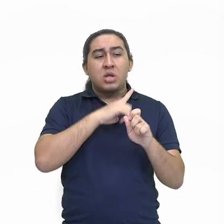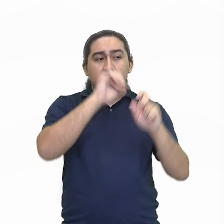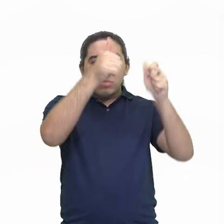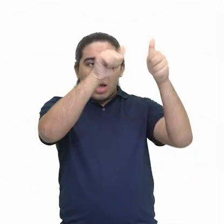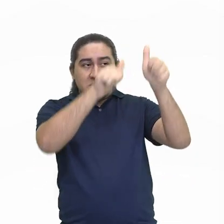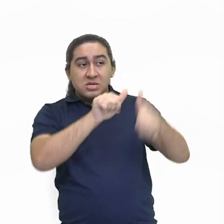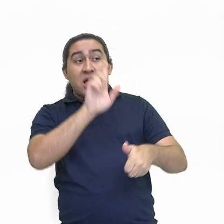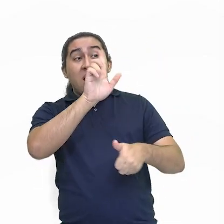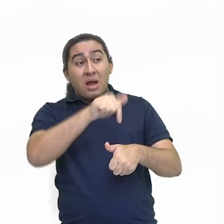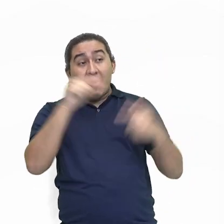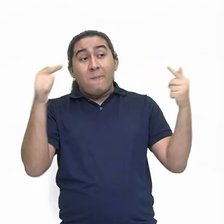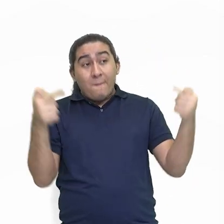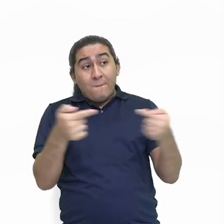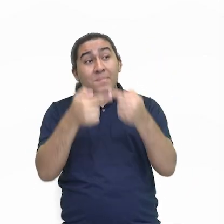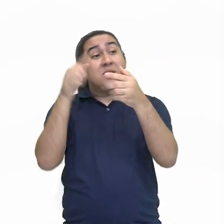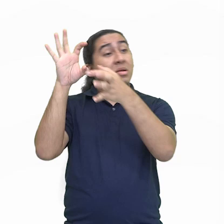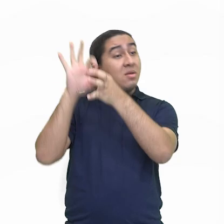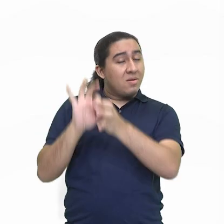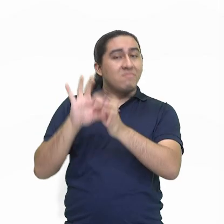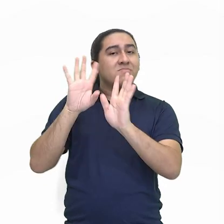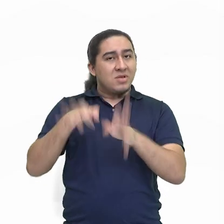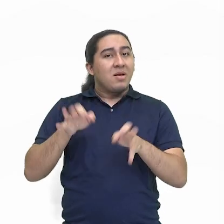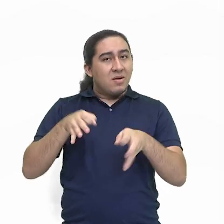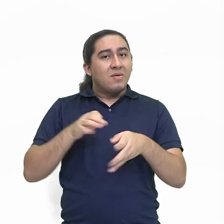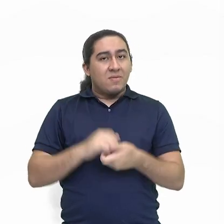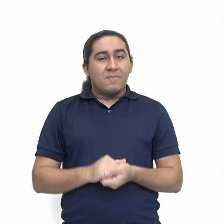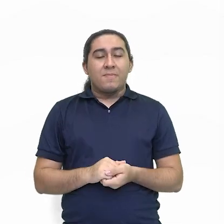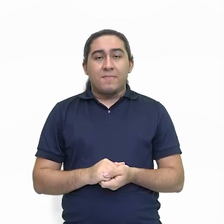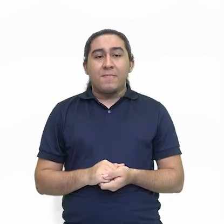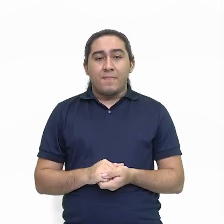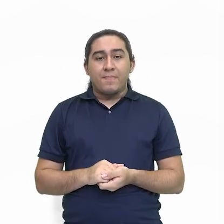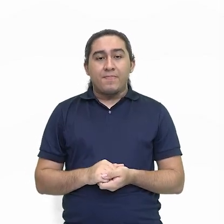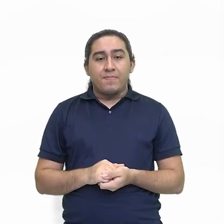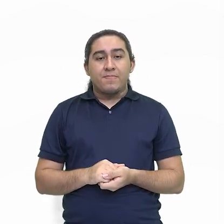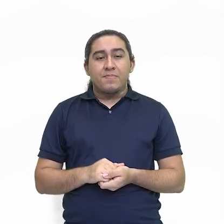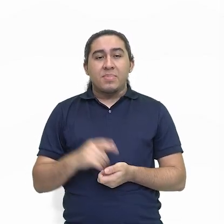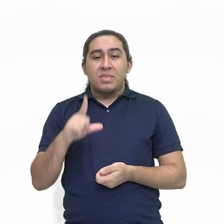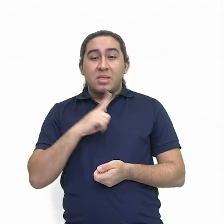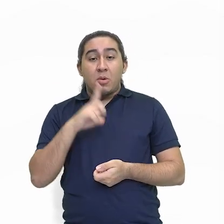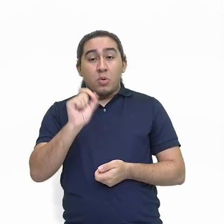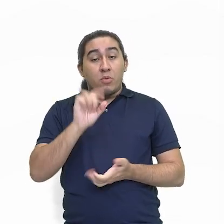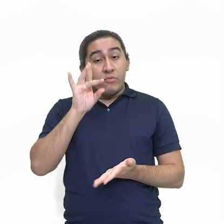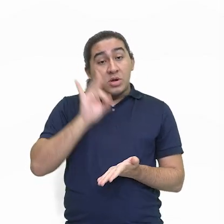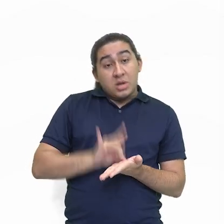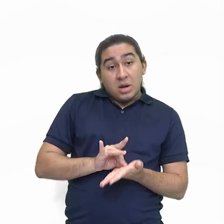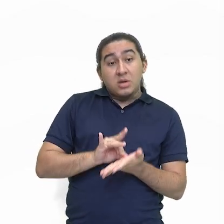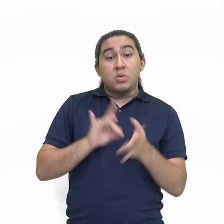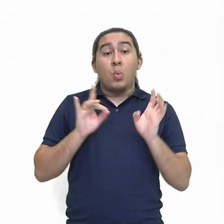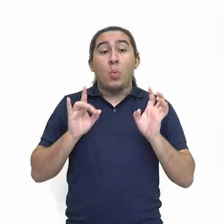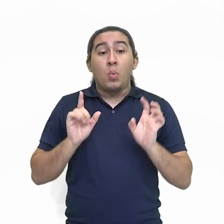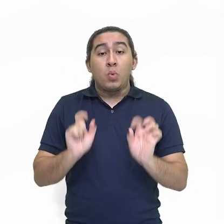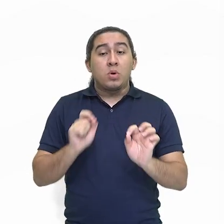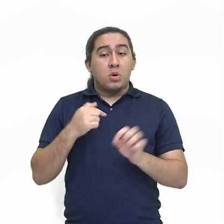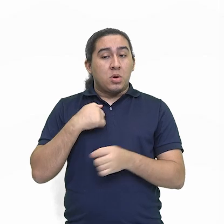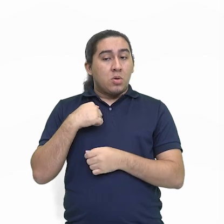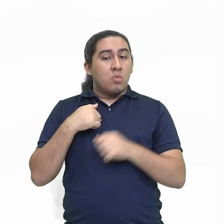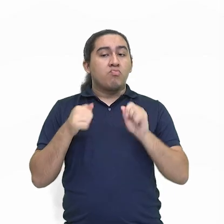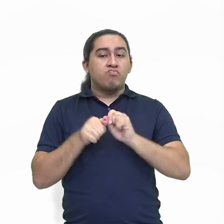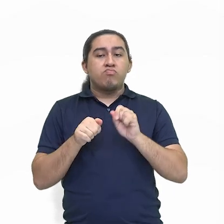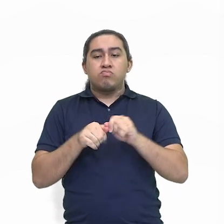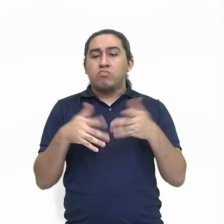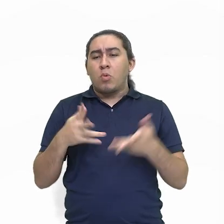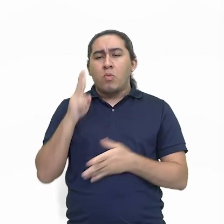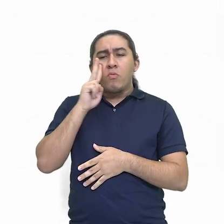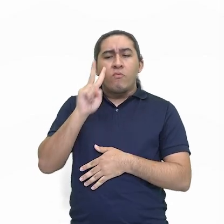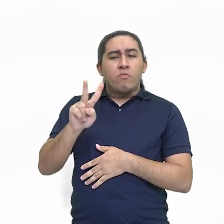esse resultado? Tem, né? O fato é, o que é que eu estou